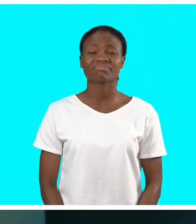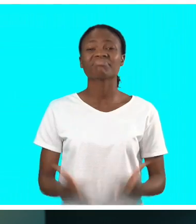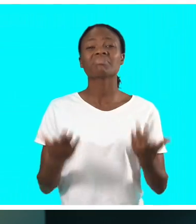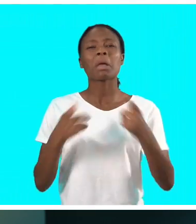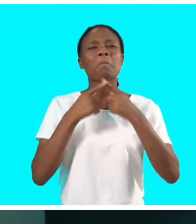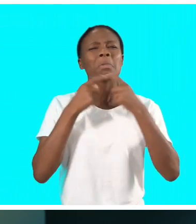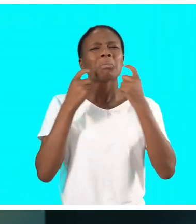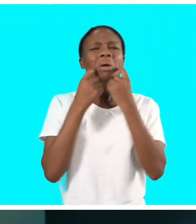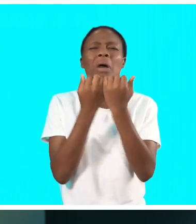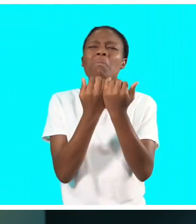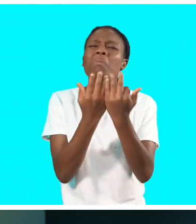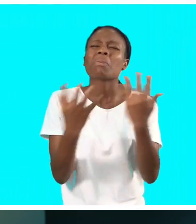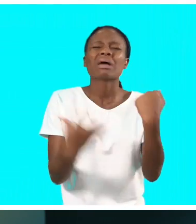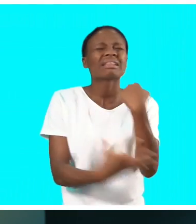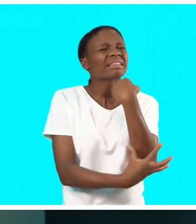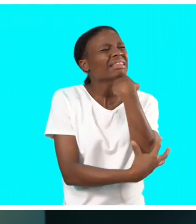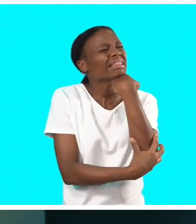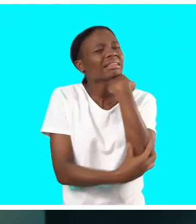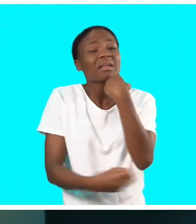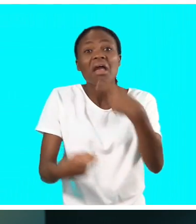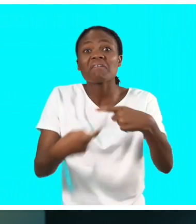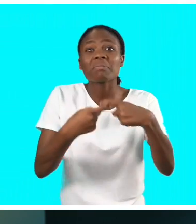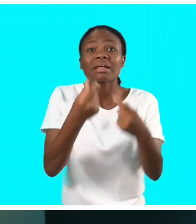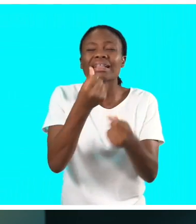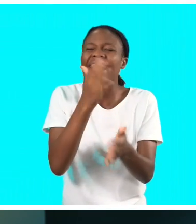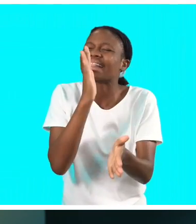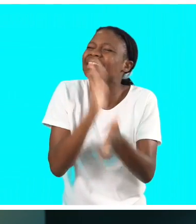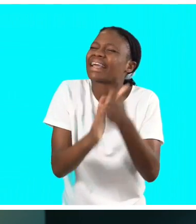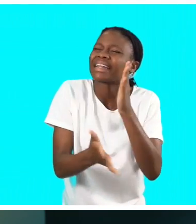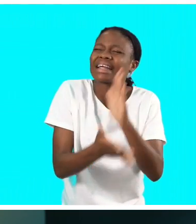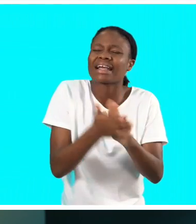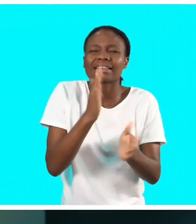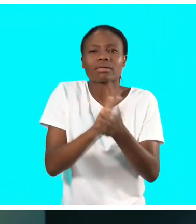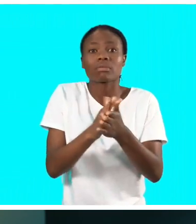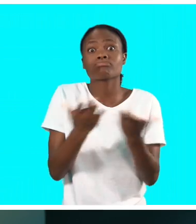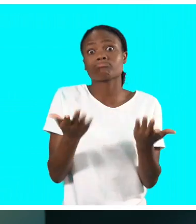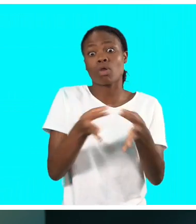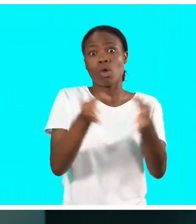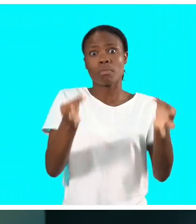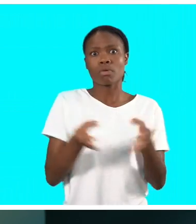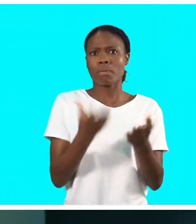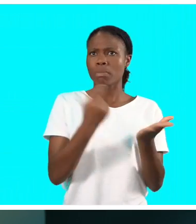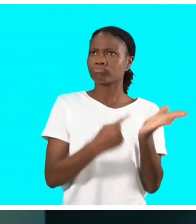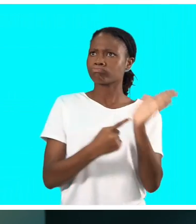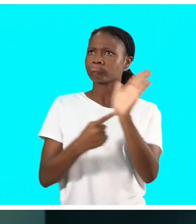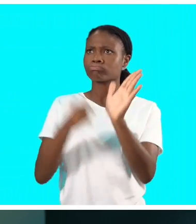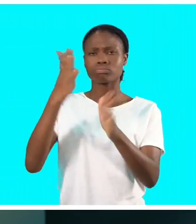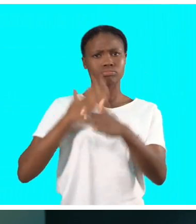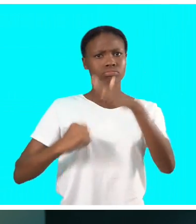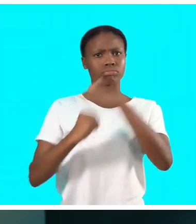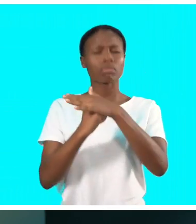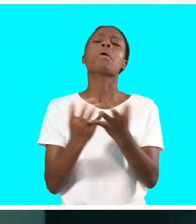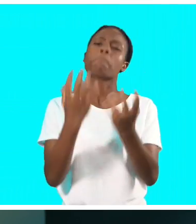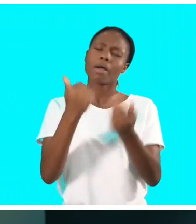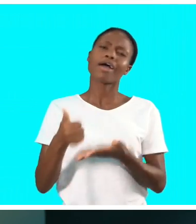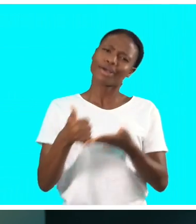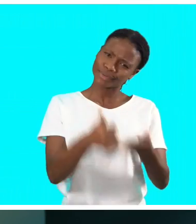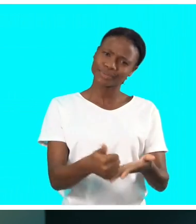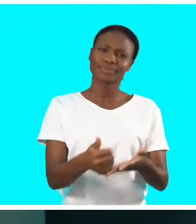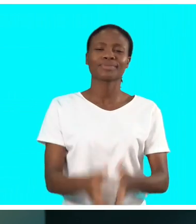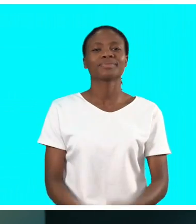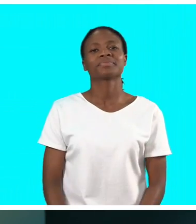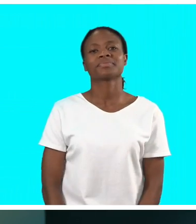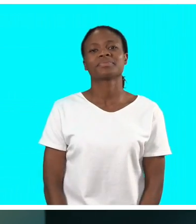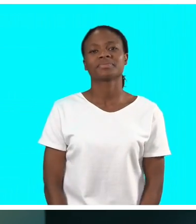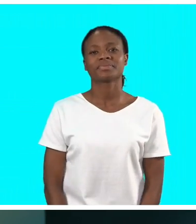Famílias desfavorecidas em Moçambique podem beneficiar de assistência do Instituto Nacional de Ação Social, bastante para tal